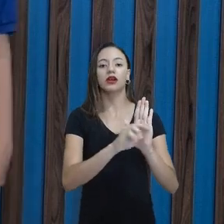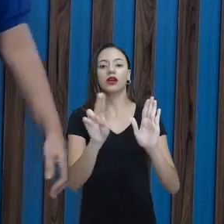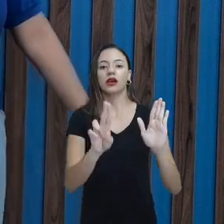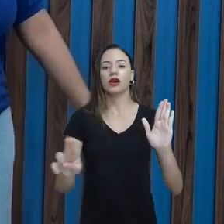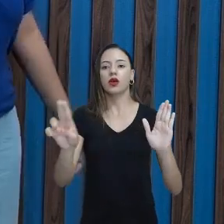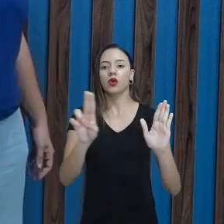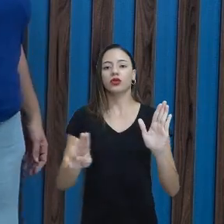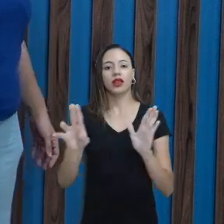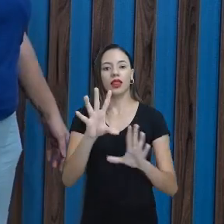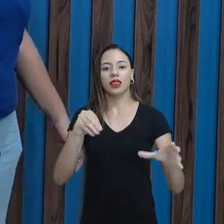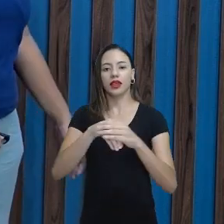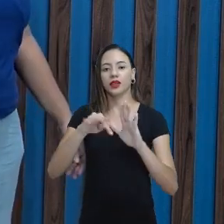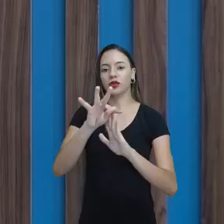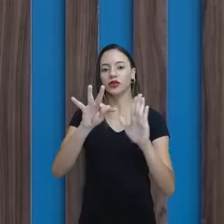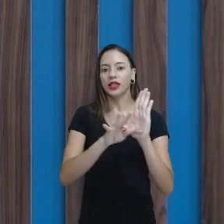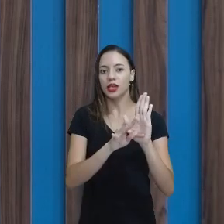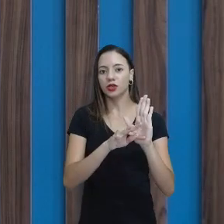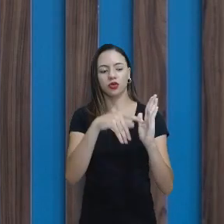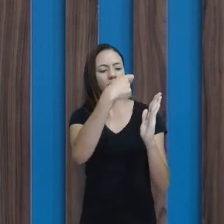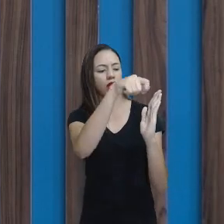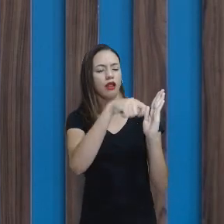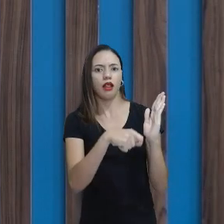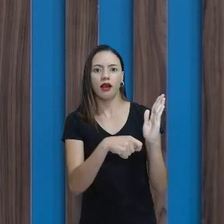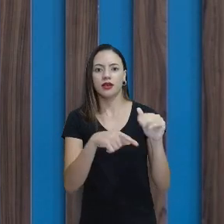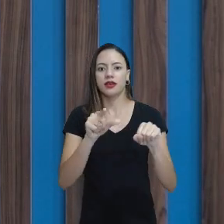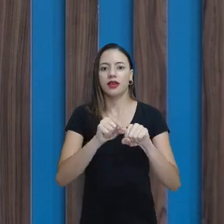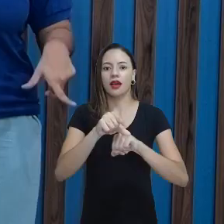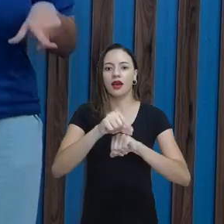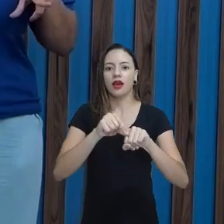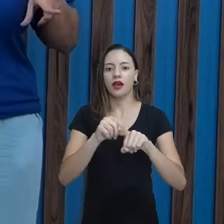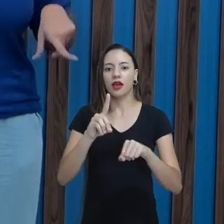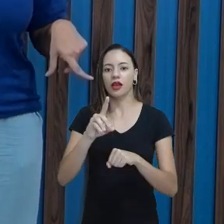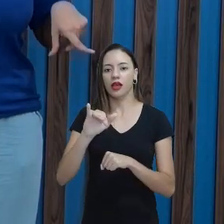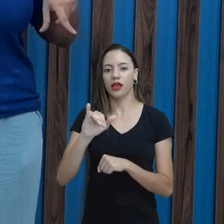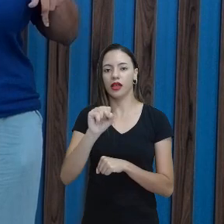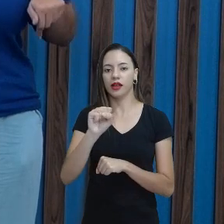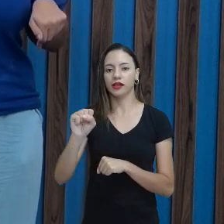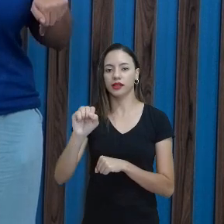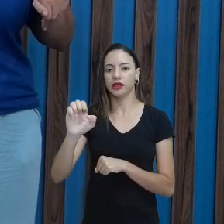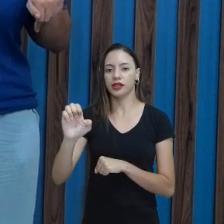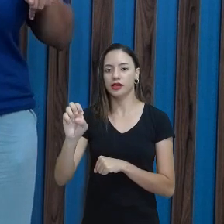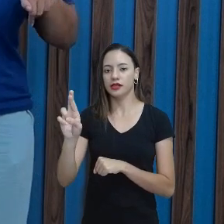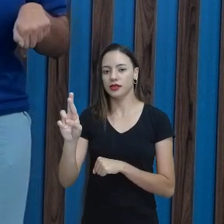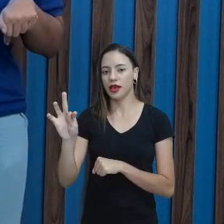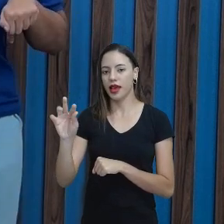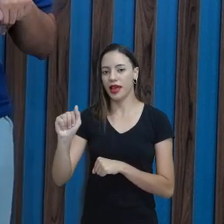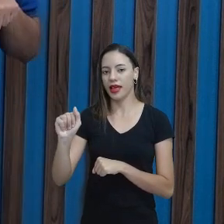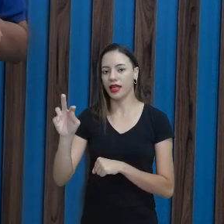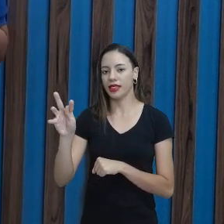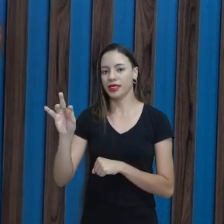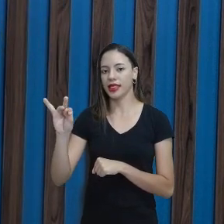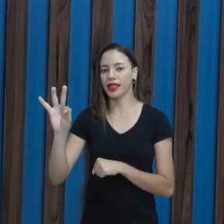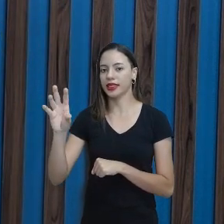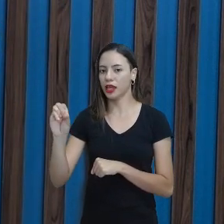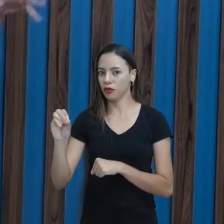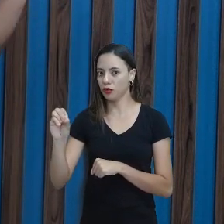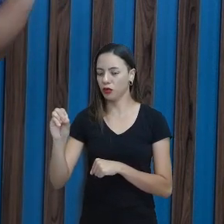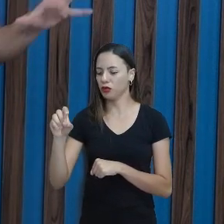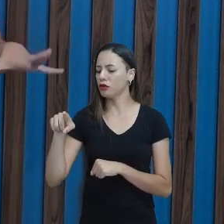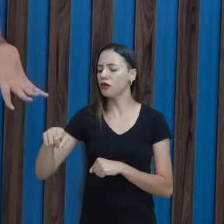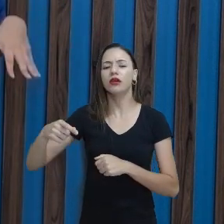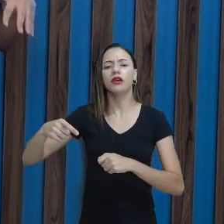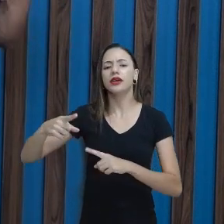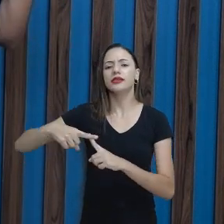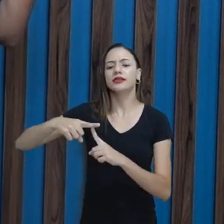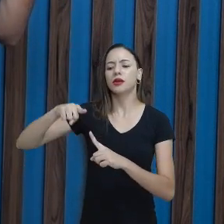texto dissertativo argumentativo. Por quê? Um texto dissertativo argumentativo é um texto em que é necessário haver